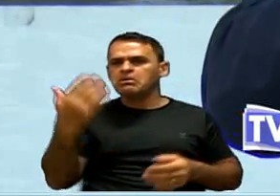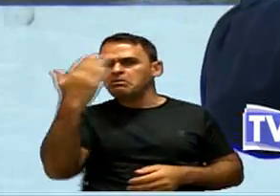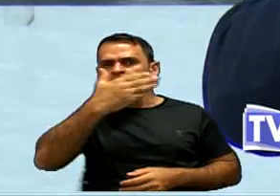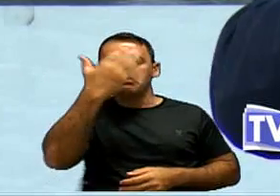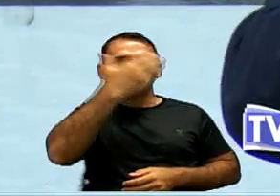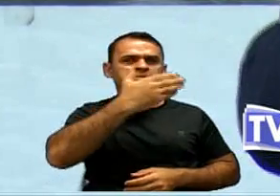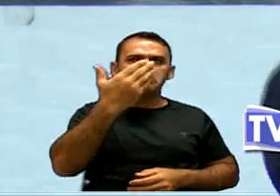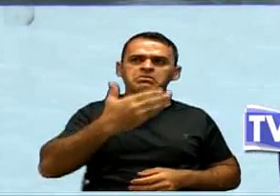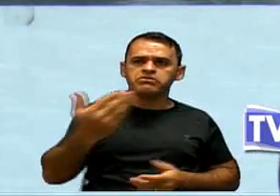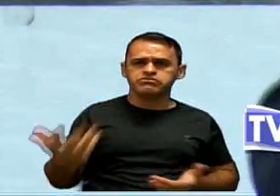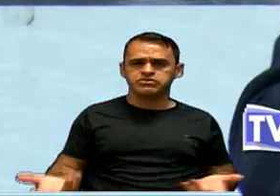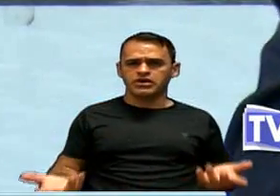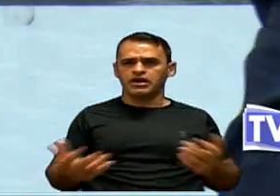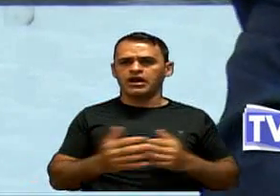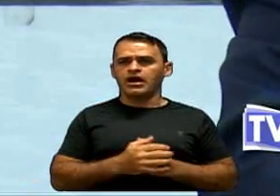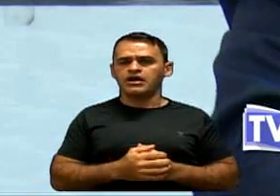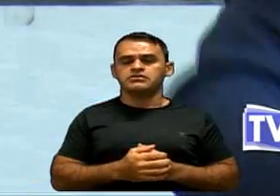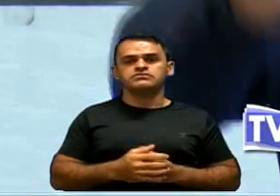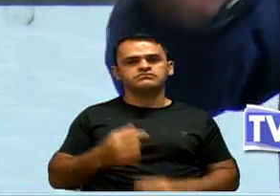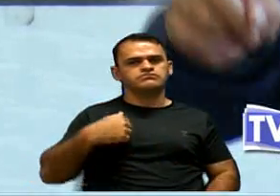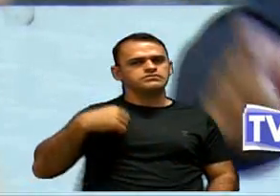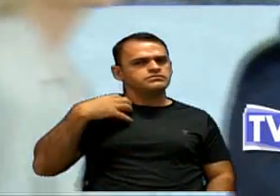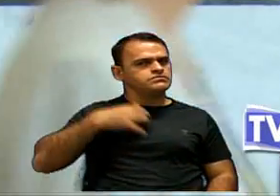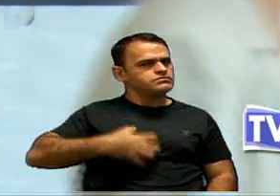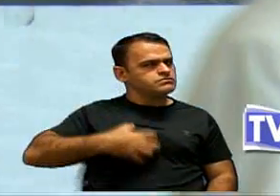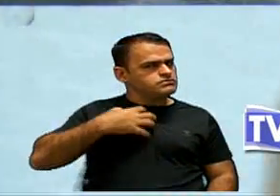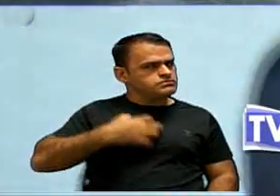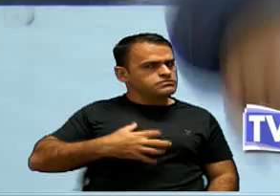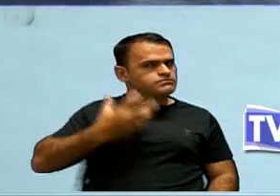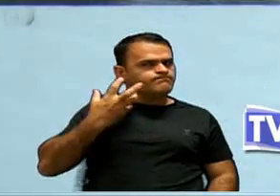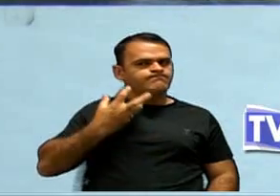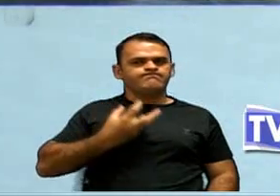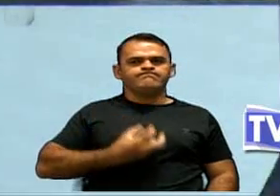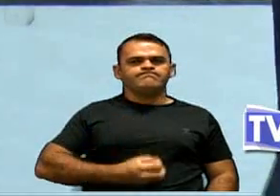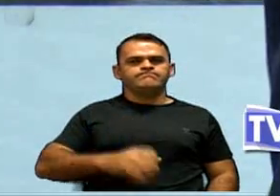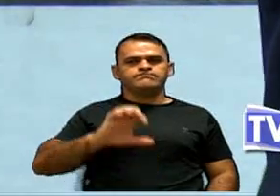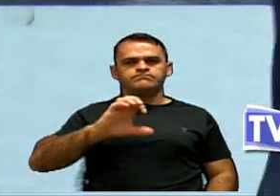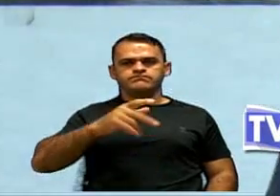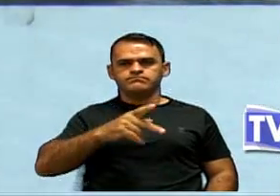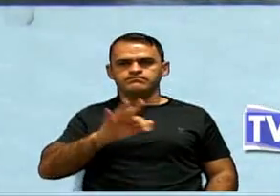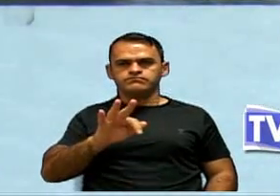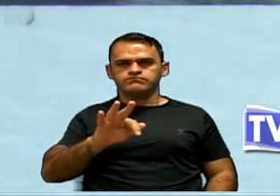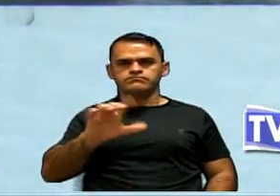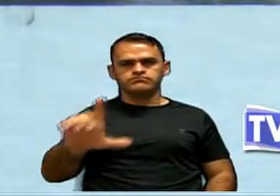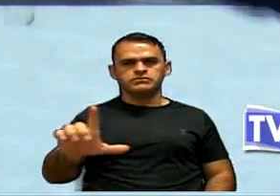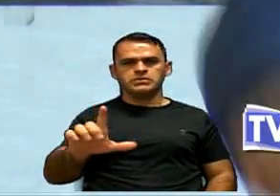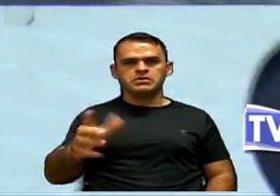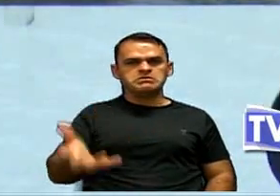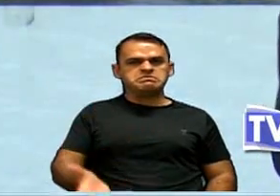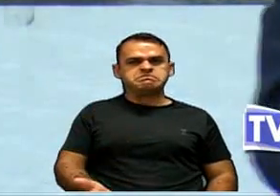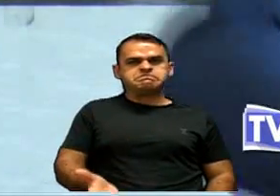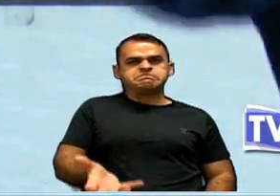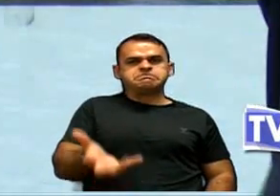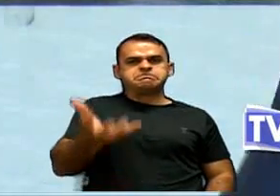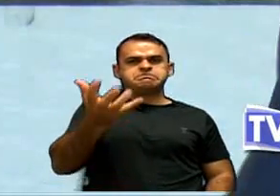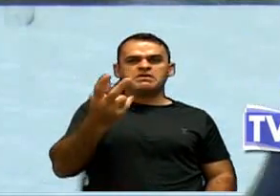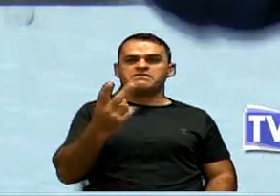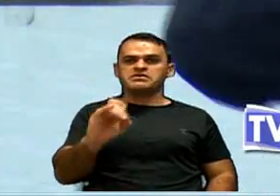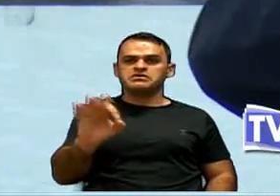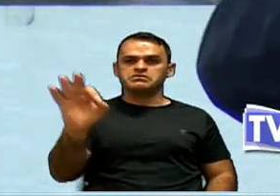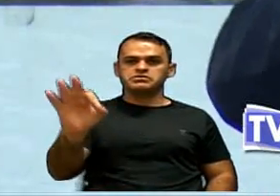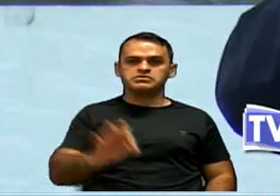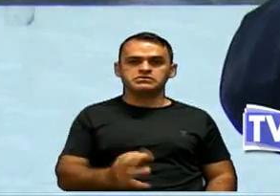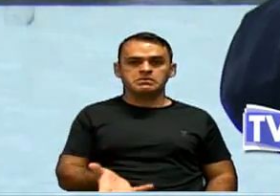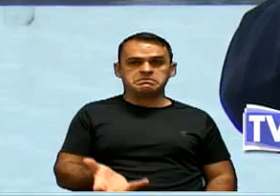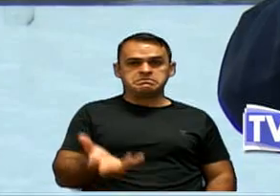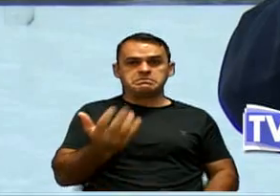senhores vereadores, a minha indignação com a CPFL é essa questão do aumento abusivo e essas questões